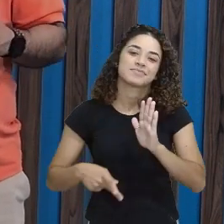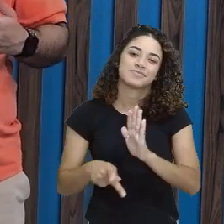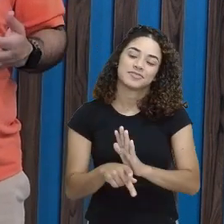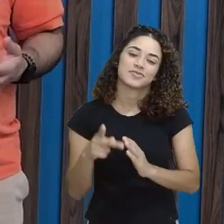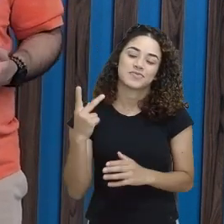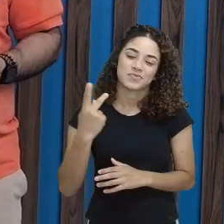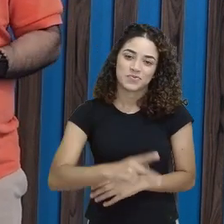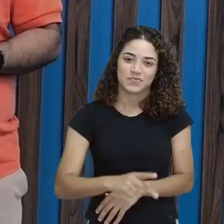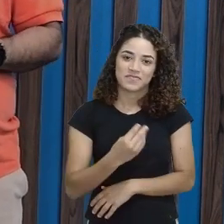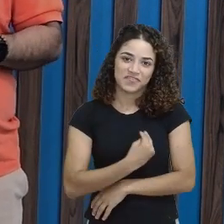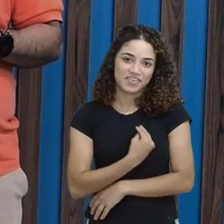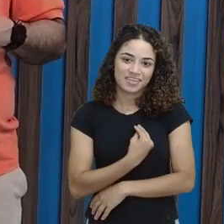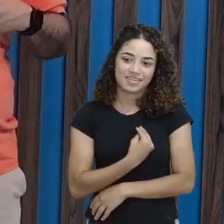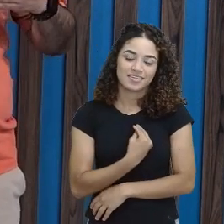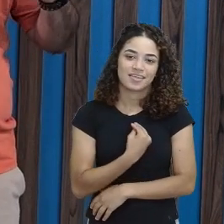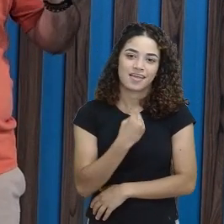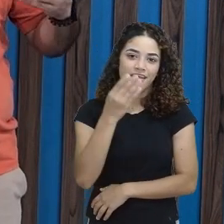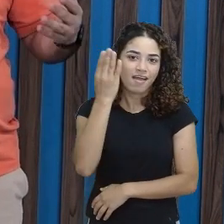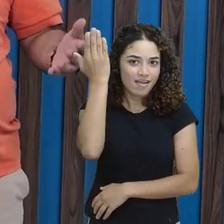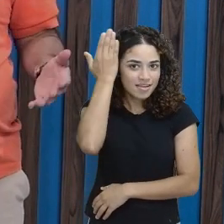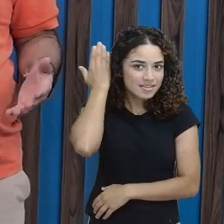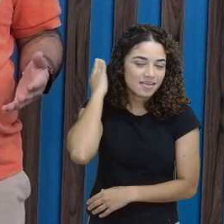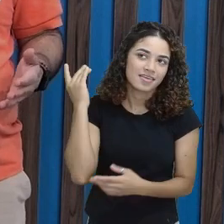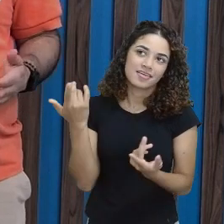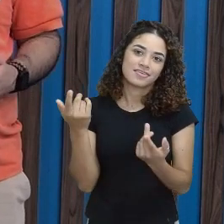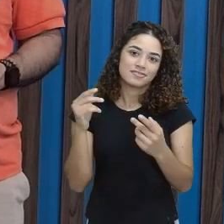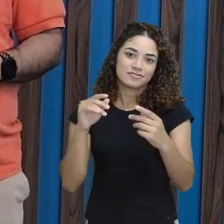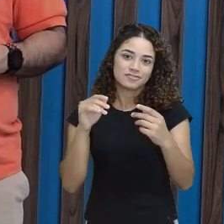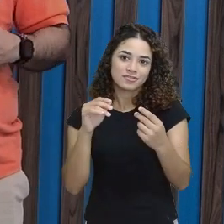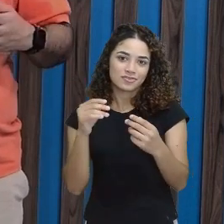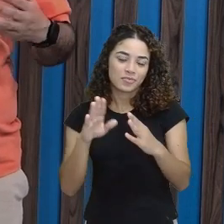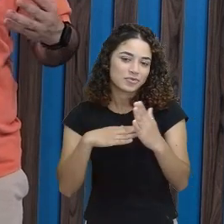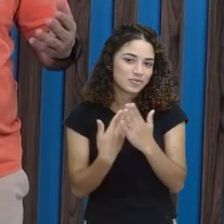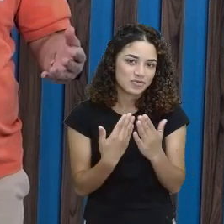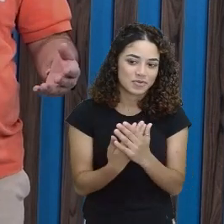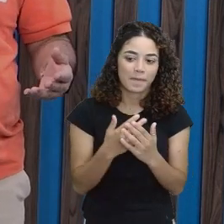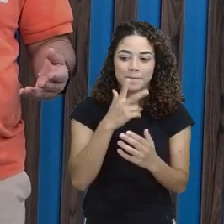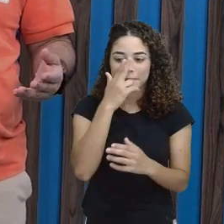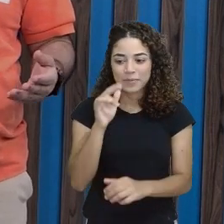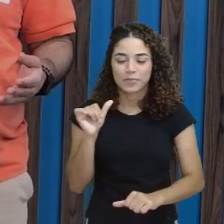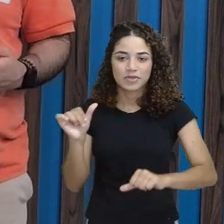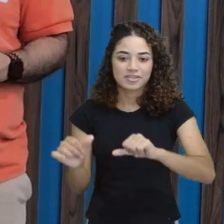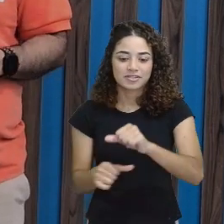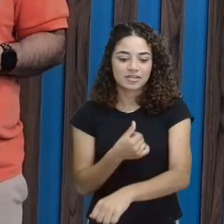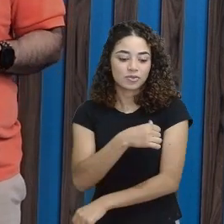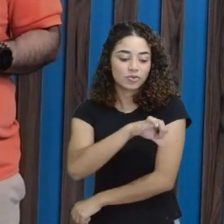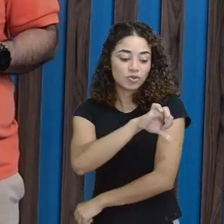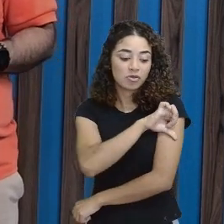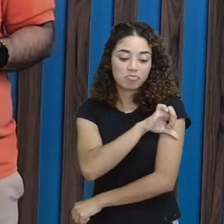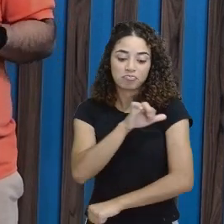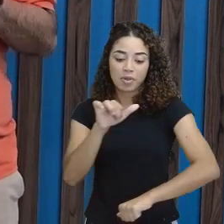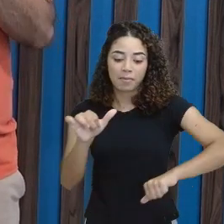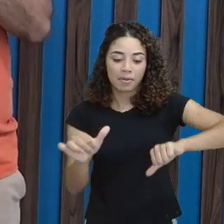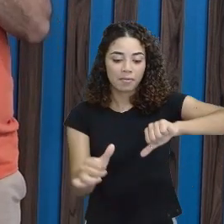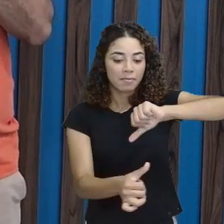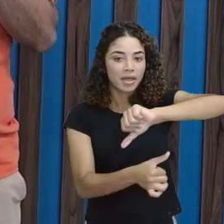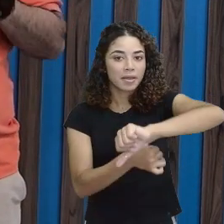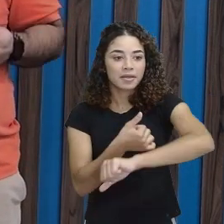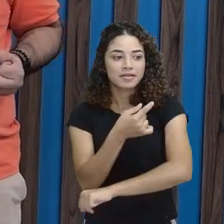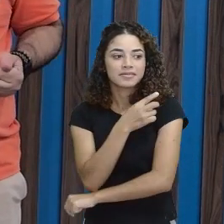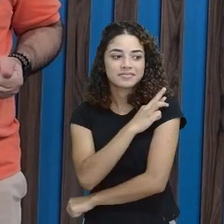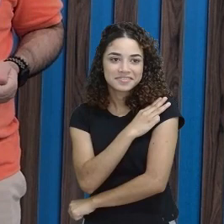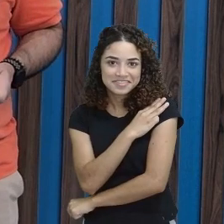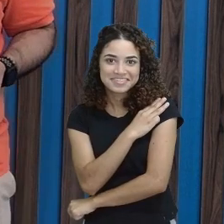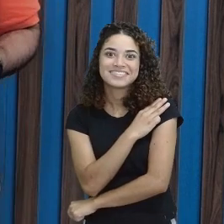acadêmica, escolar. Então, estão fazendo aí a transição do ensino fundamental para o ensino médio. E